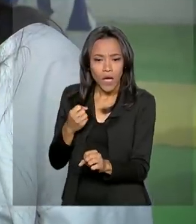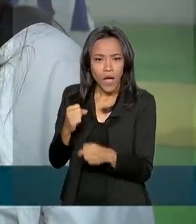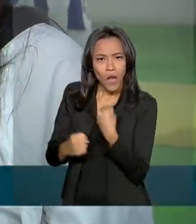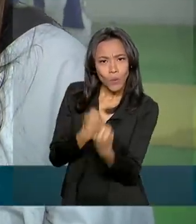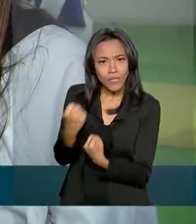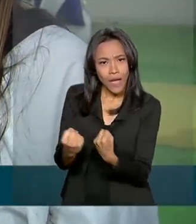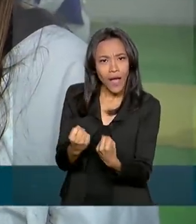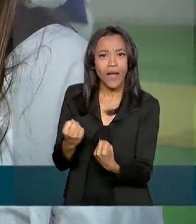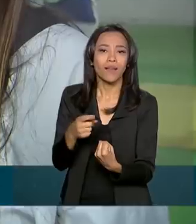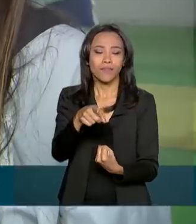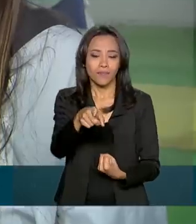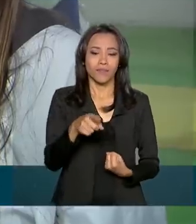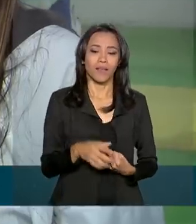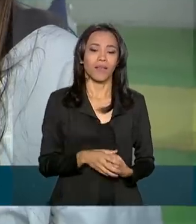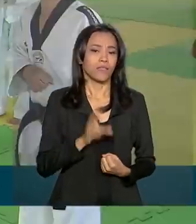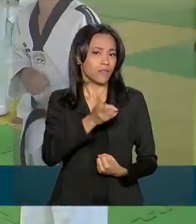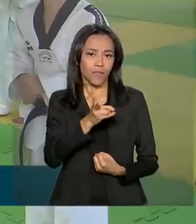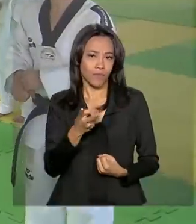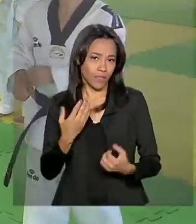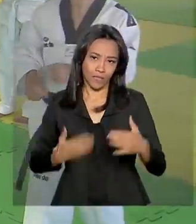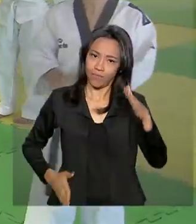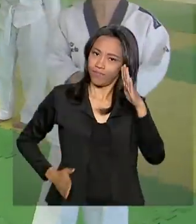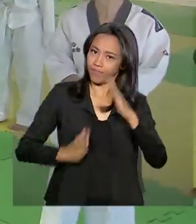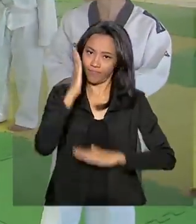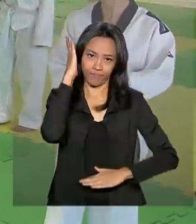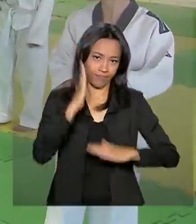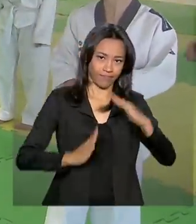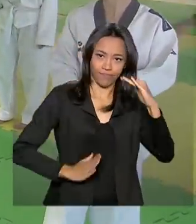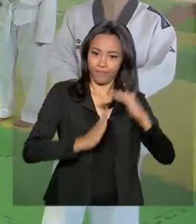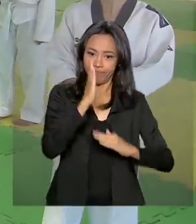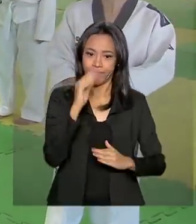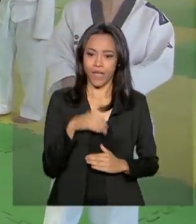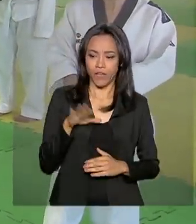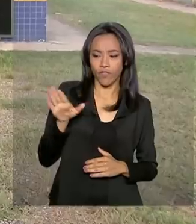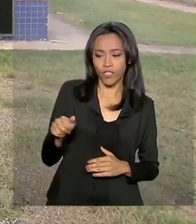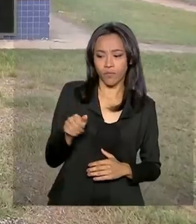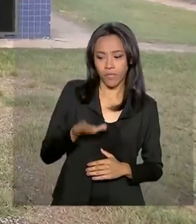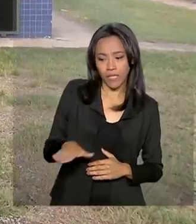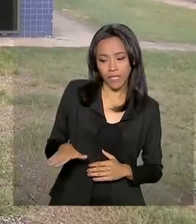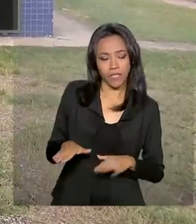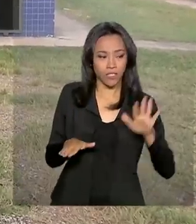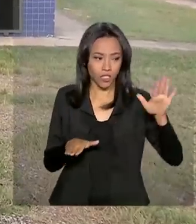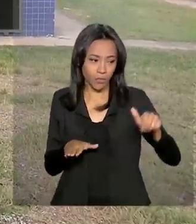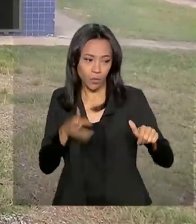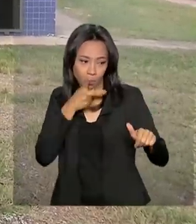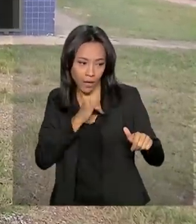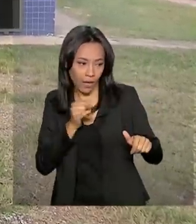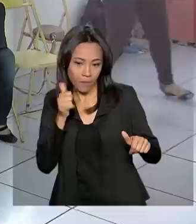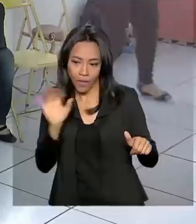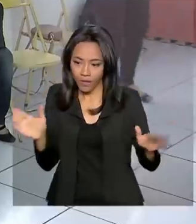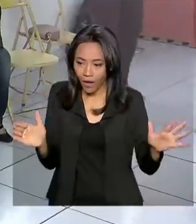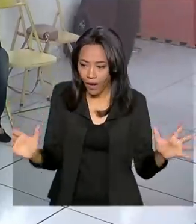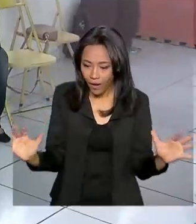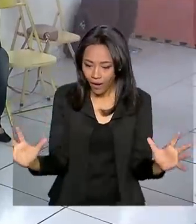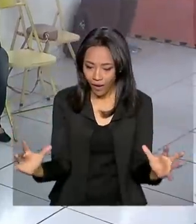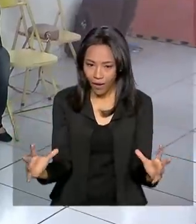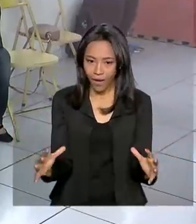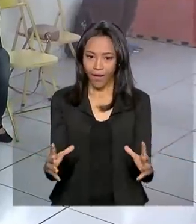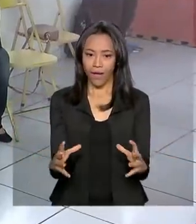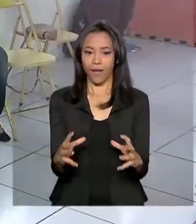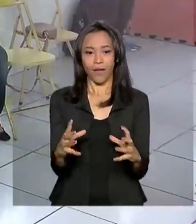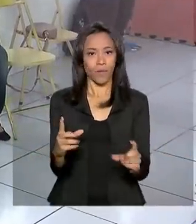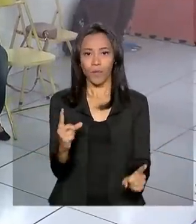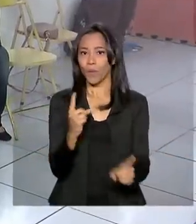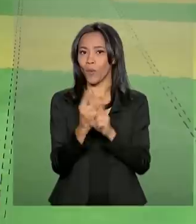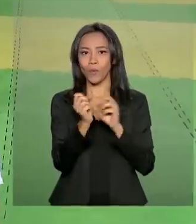é superação, sempre. Uma criança foi puxando a outra, que trouxeram os pais, e tudo se transformou num